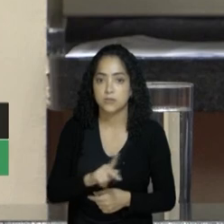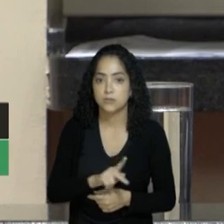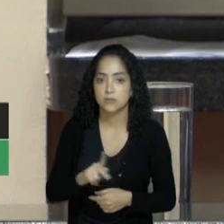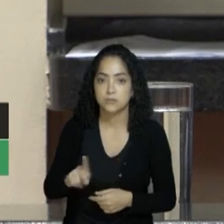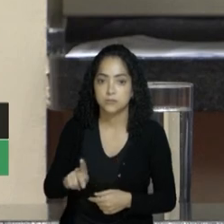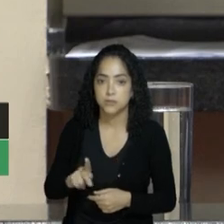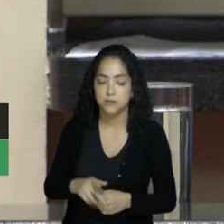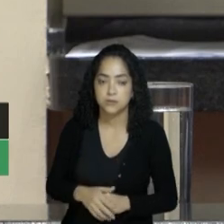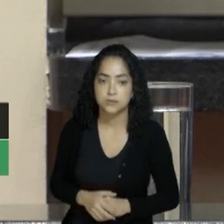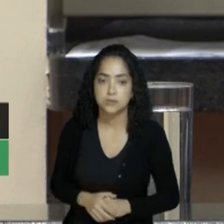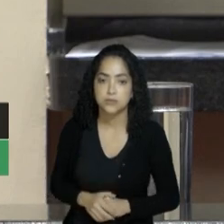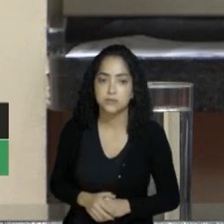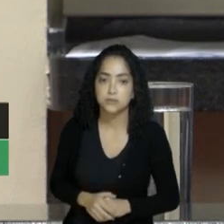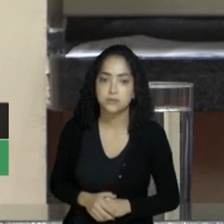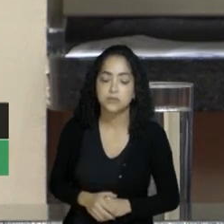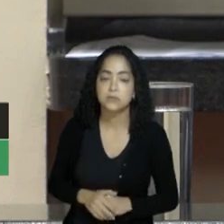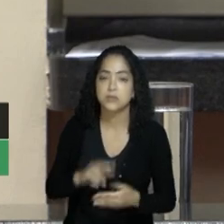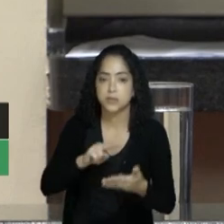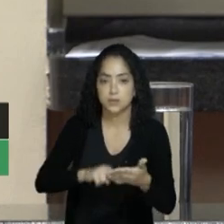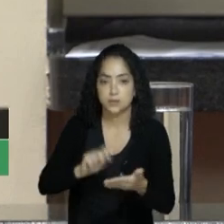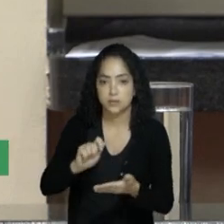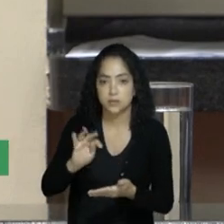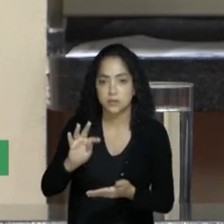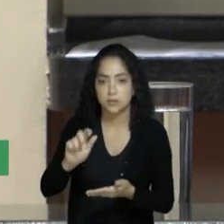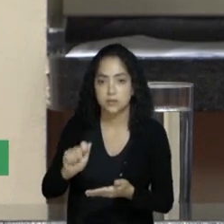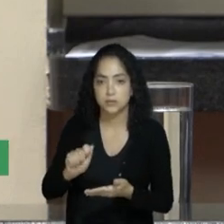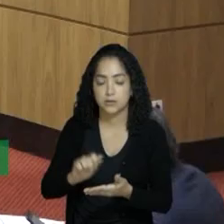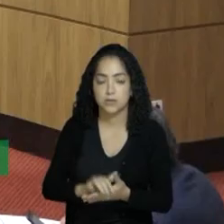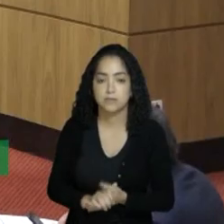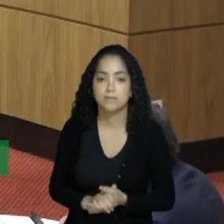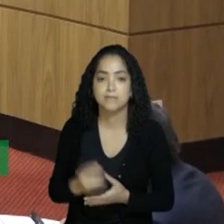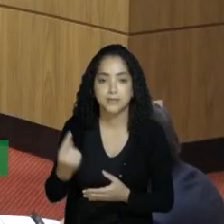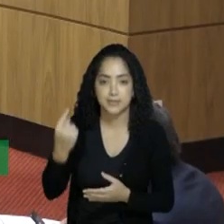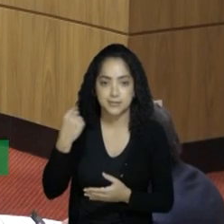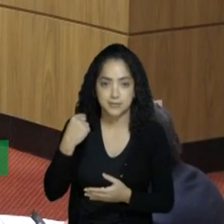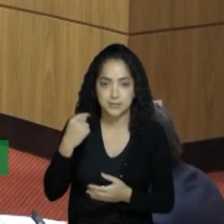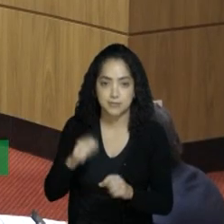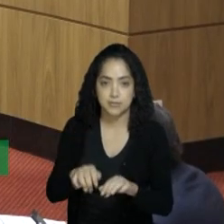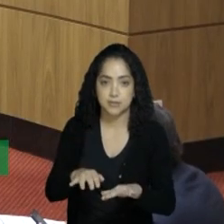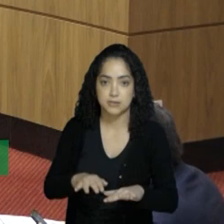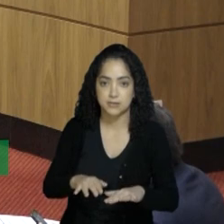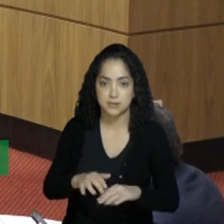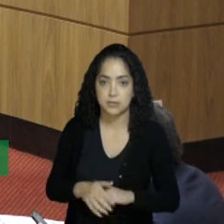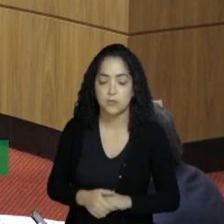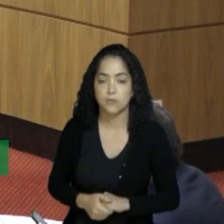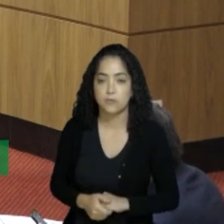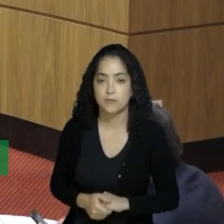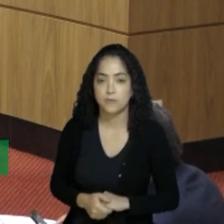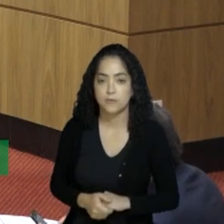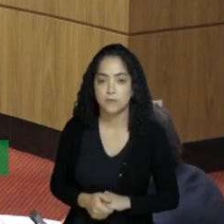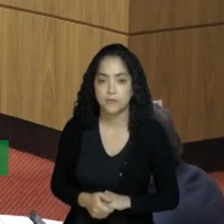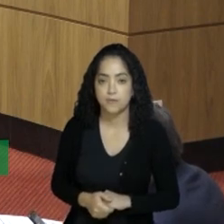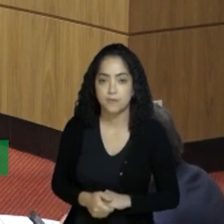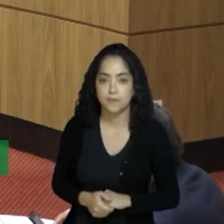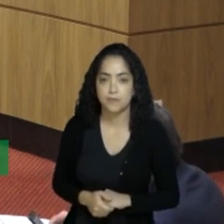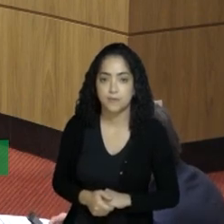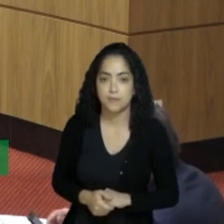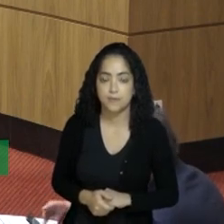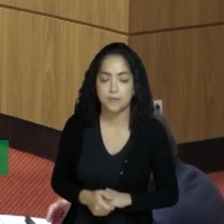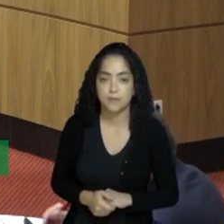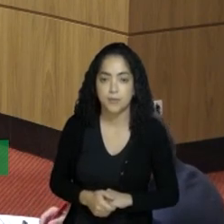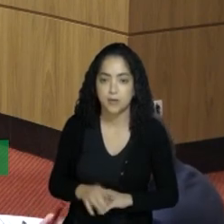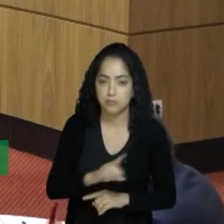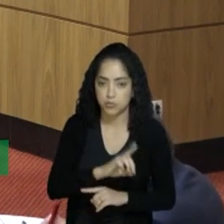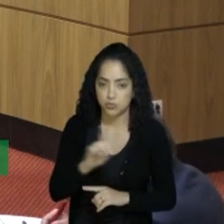Baldiceira, para proceder à leitura da ata da última sessão. Bom dia,